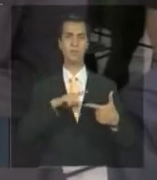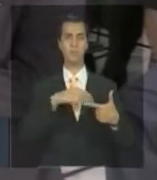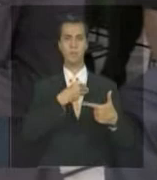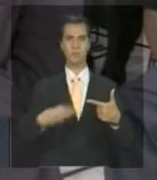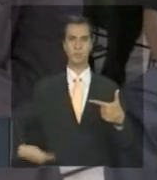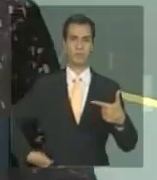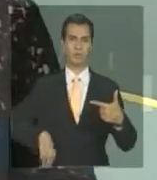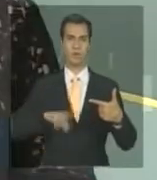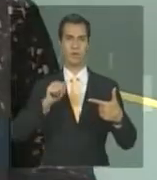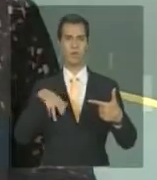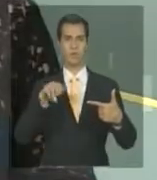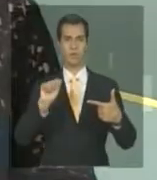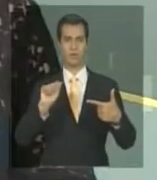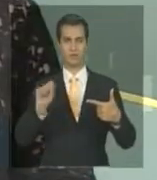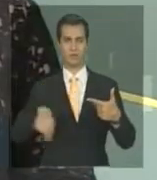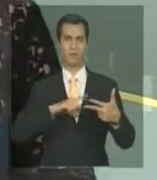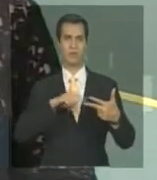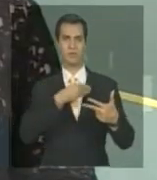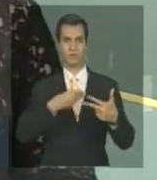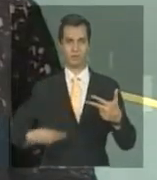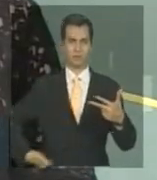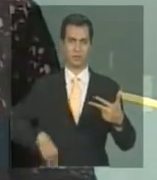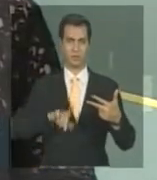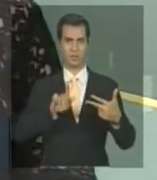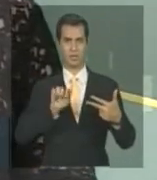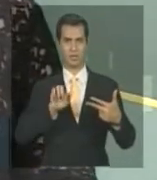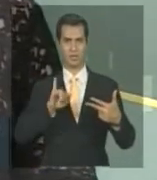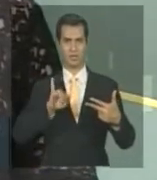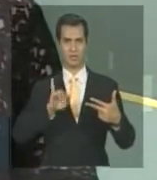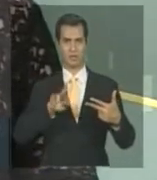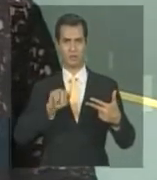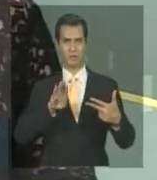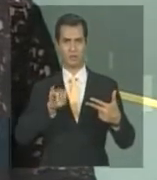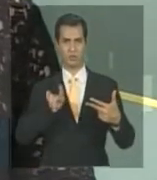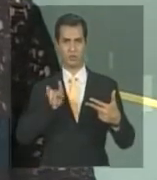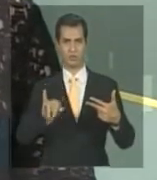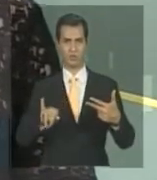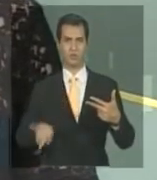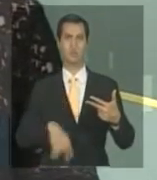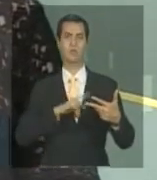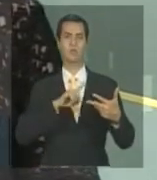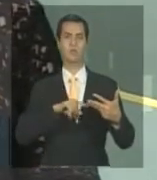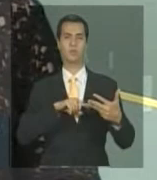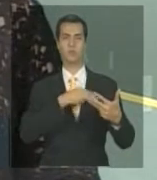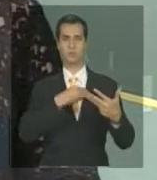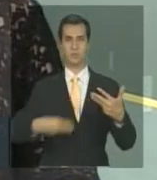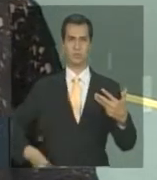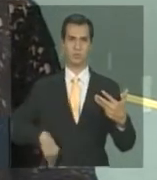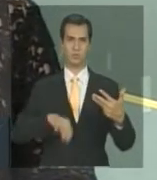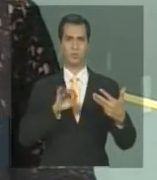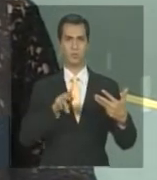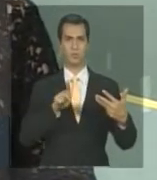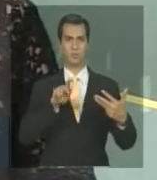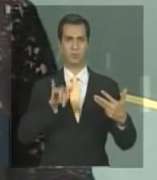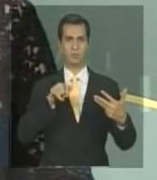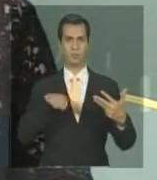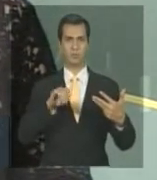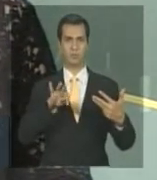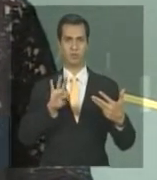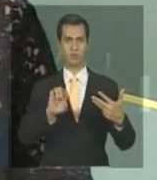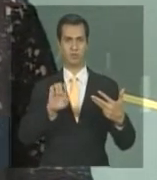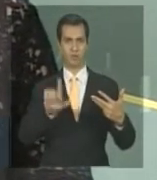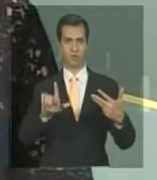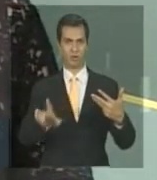Holanda, ministra da Cultura, Garibaldi Alves, da Previdência Social, Fernando Pimentel, do